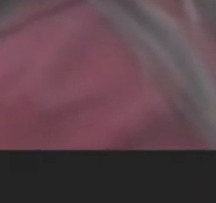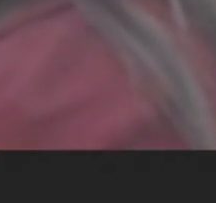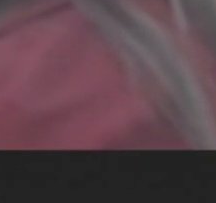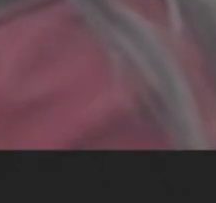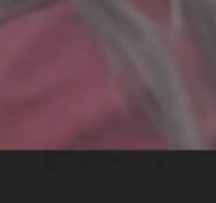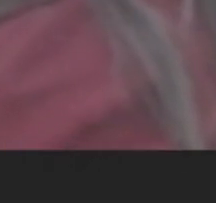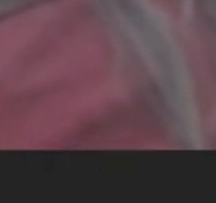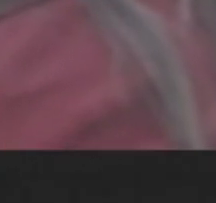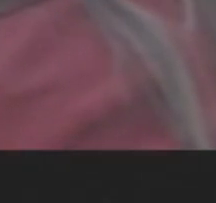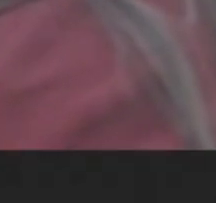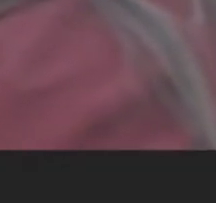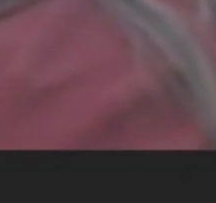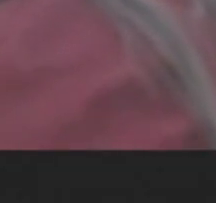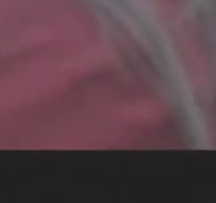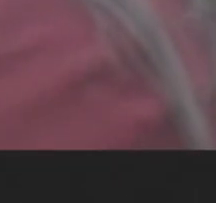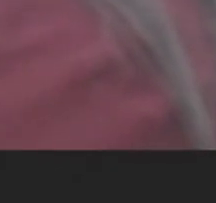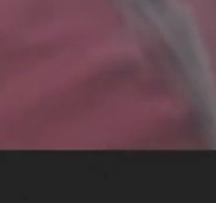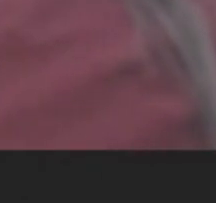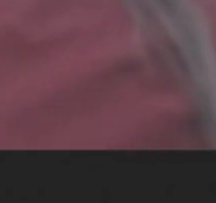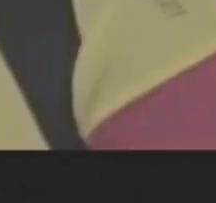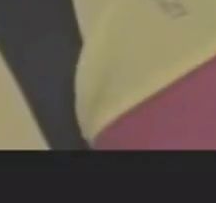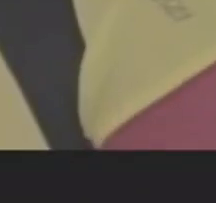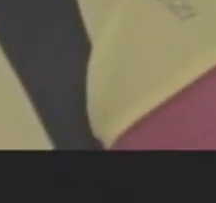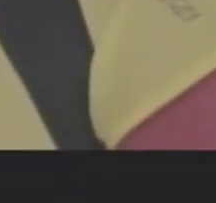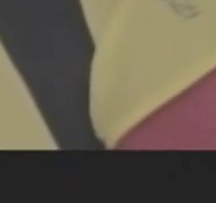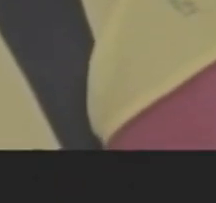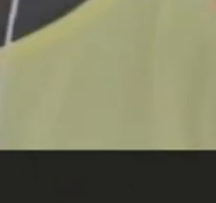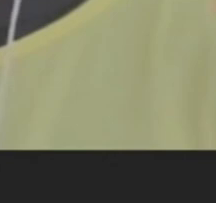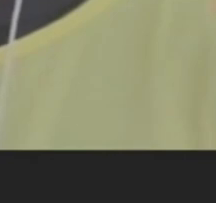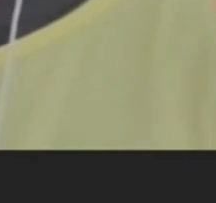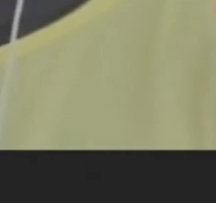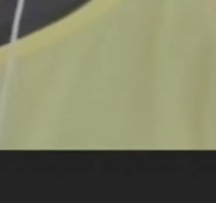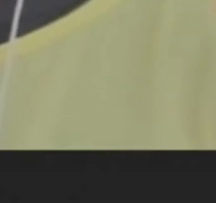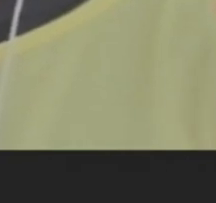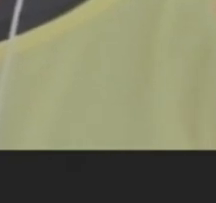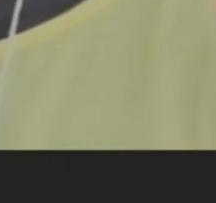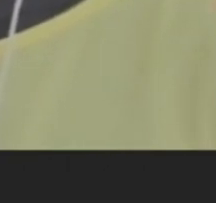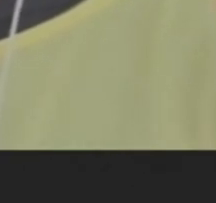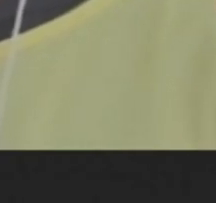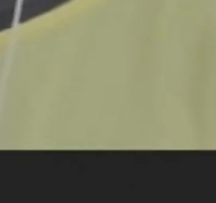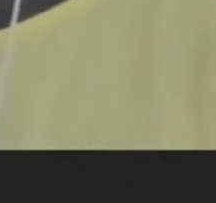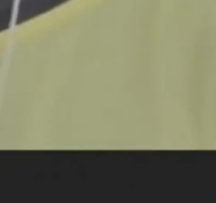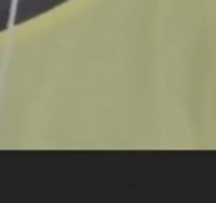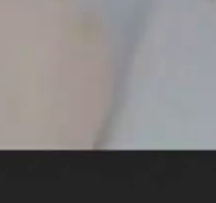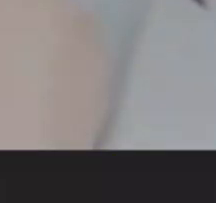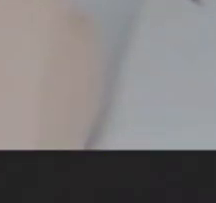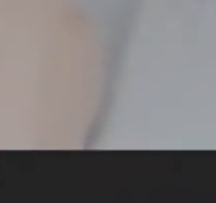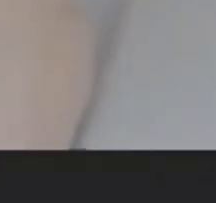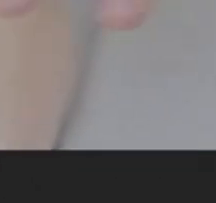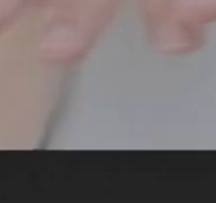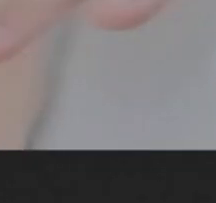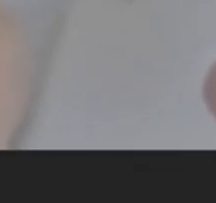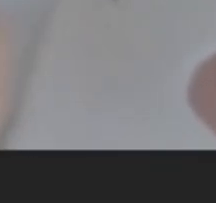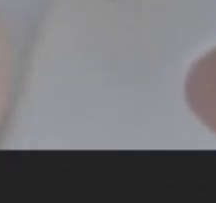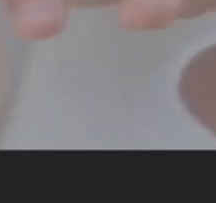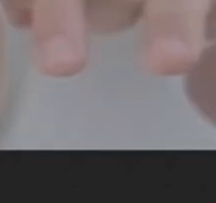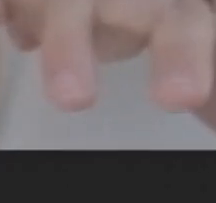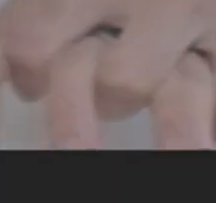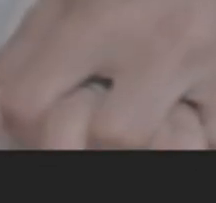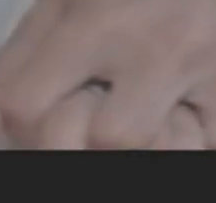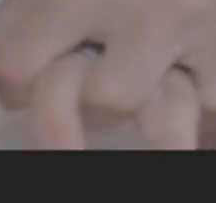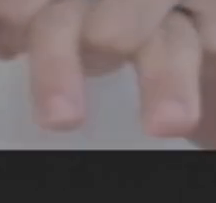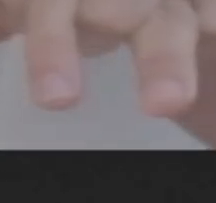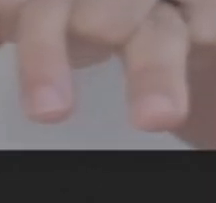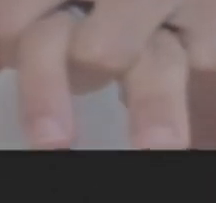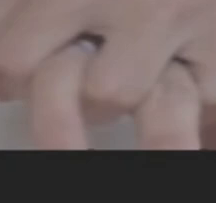a presença de alguns professores é da rede estadual e no dia de hoje com reservado é pra gente a fazer a feira da